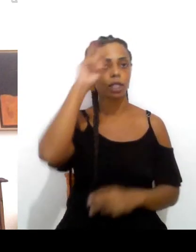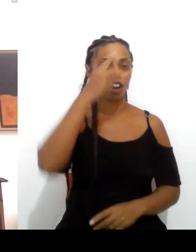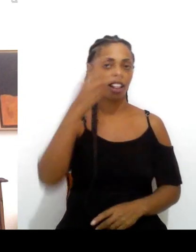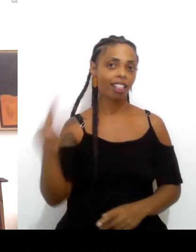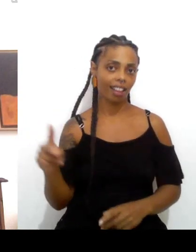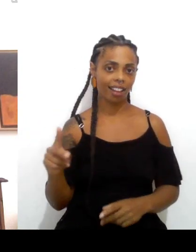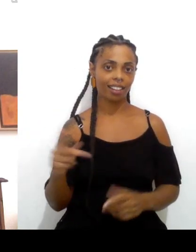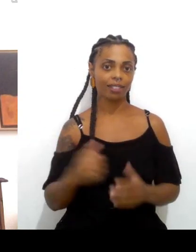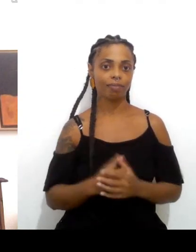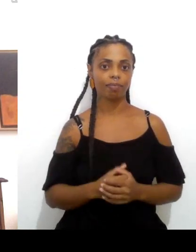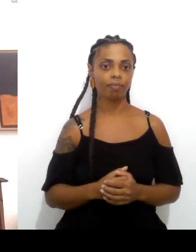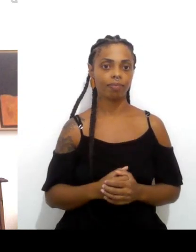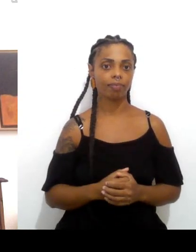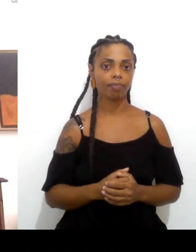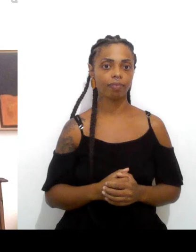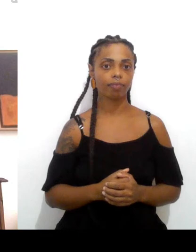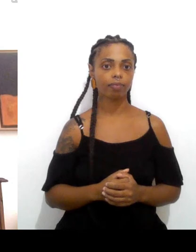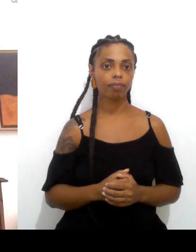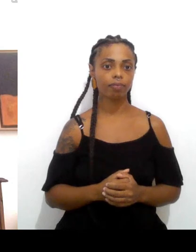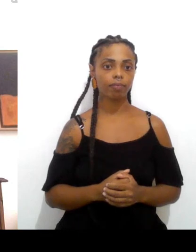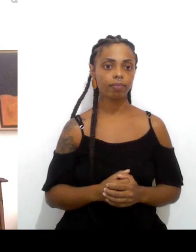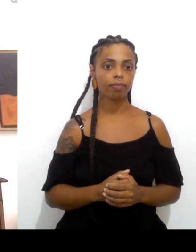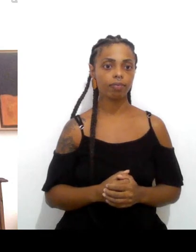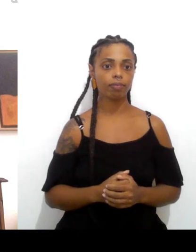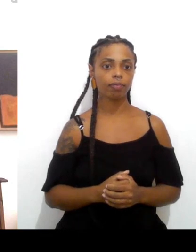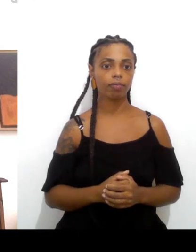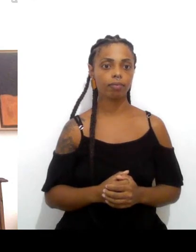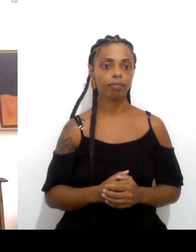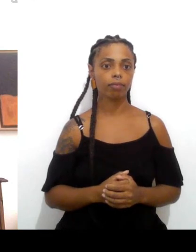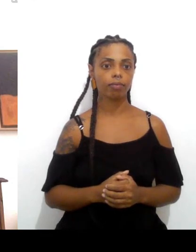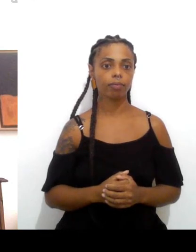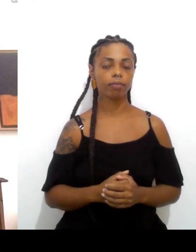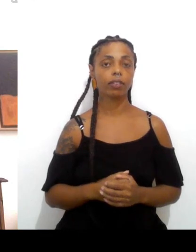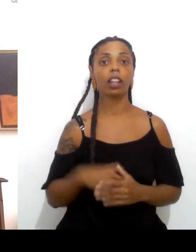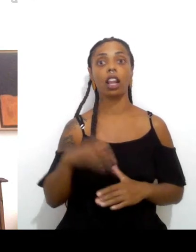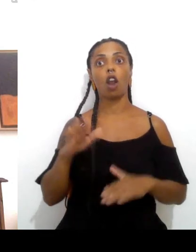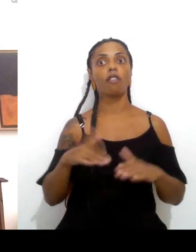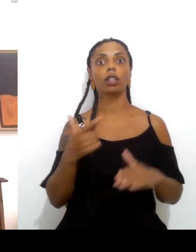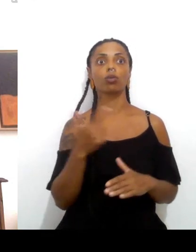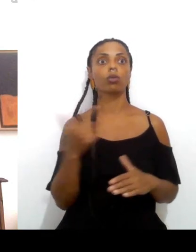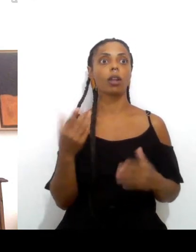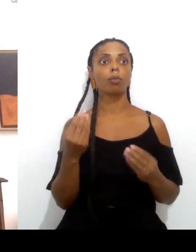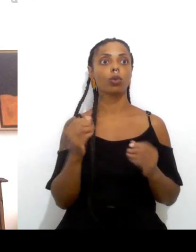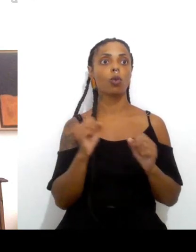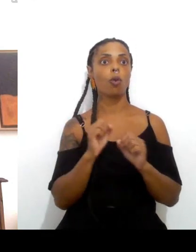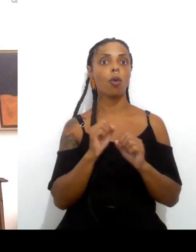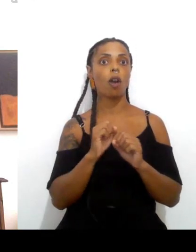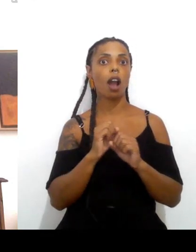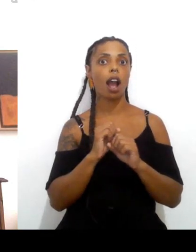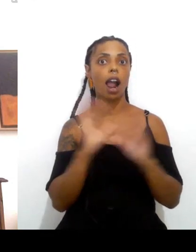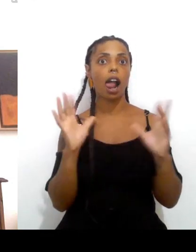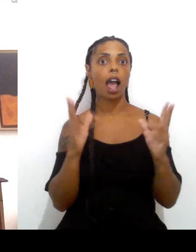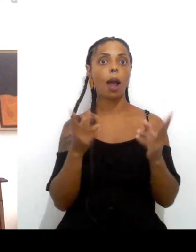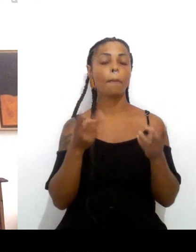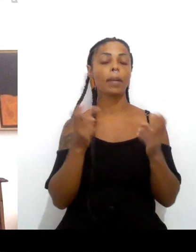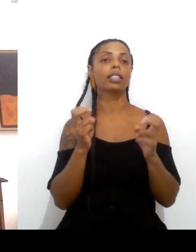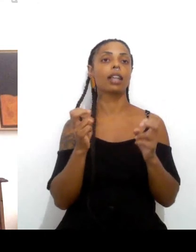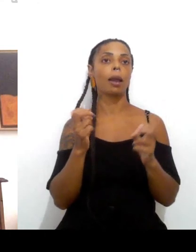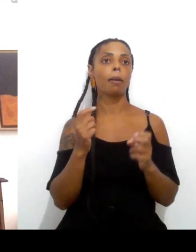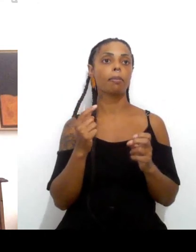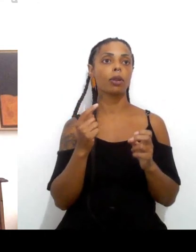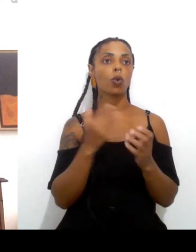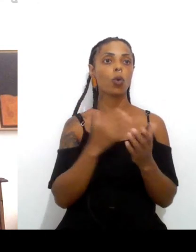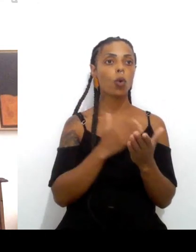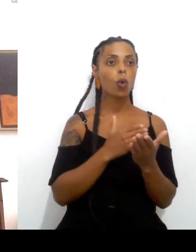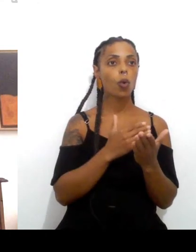não foi talvez tão Evidente na primeira metade da sua obra